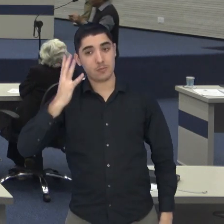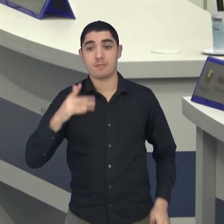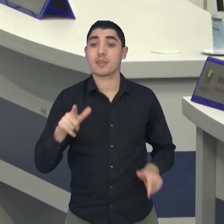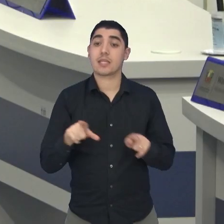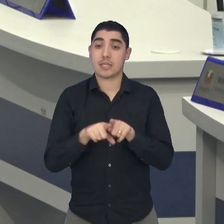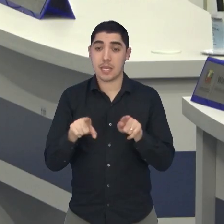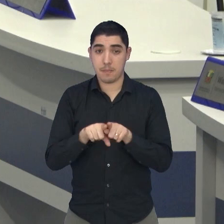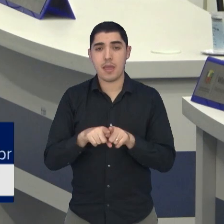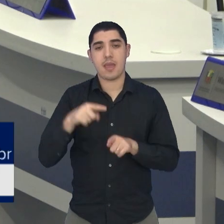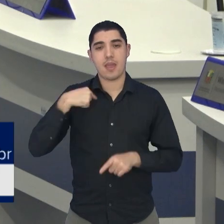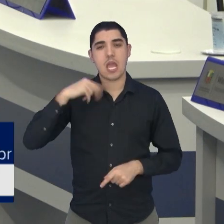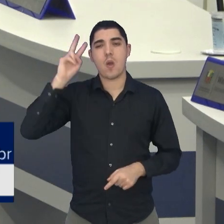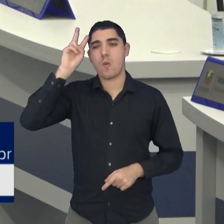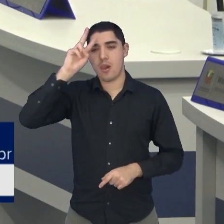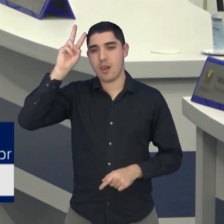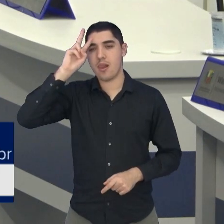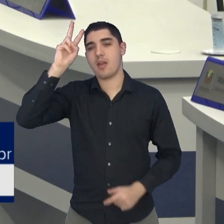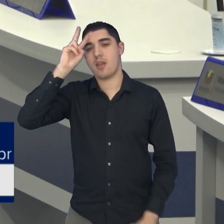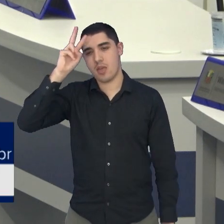lembro aqui